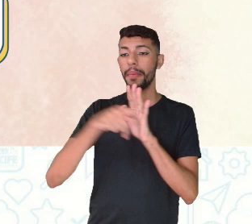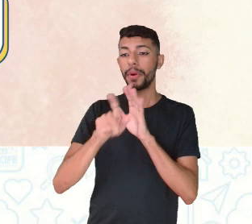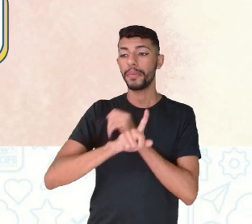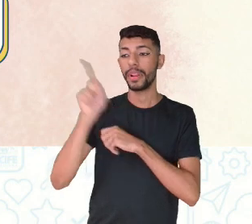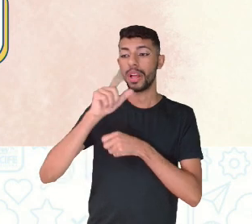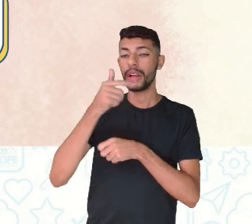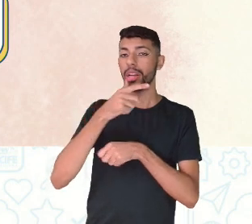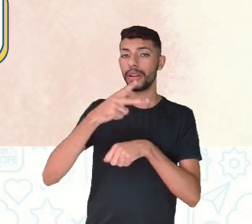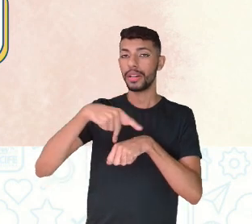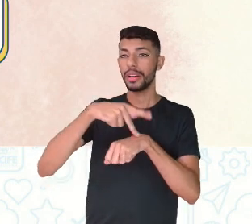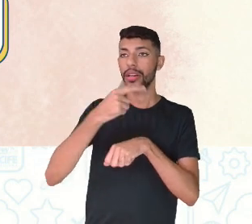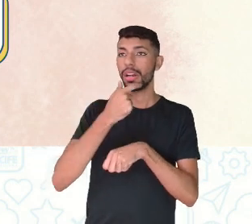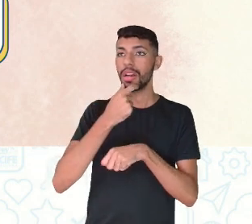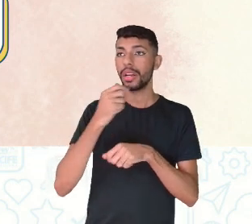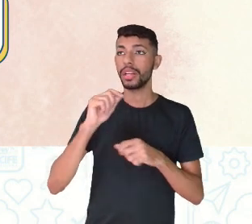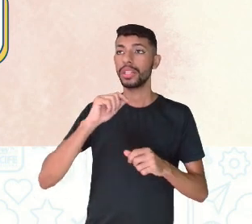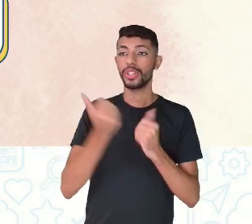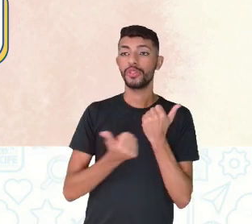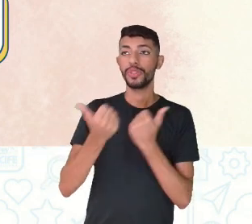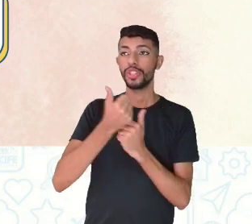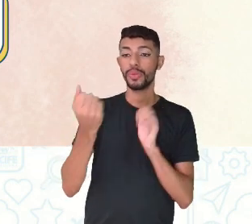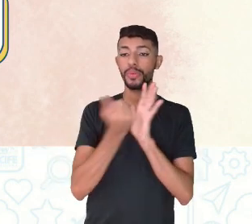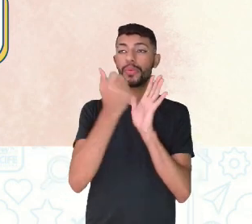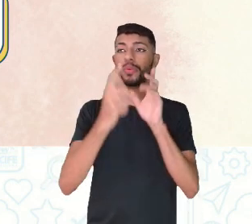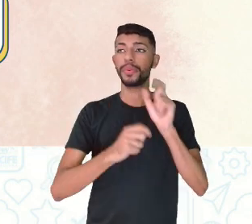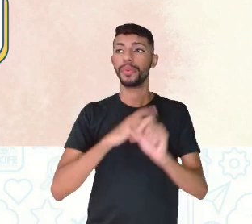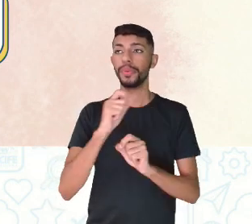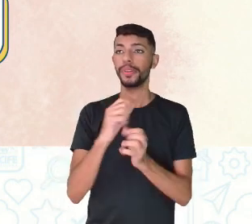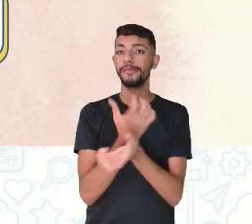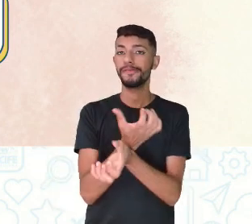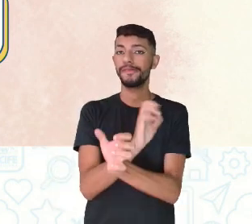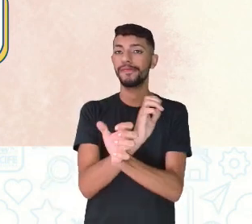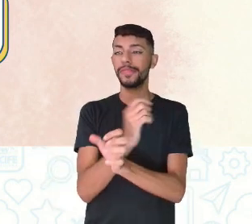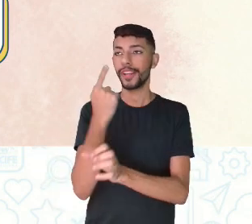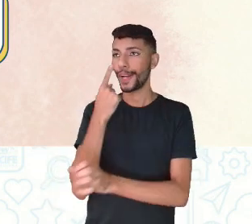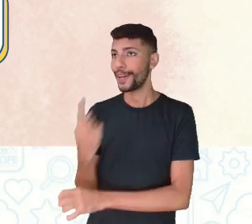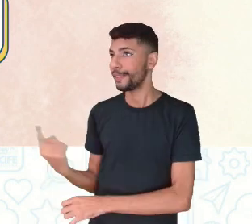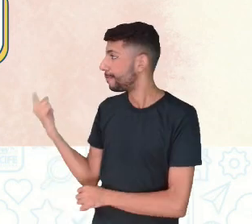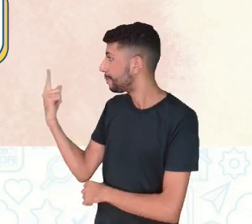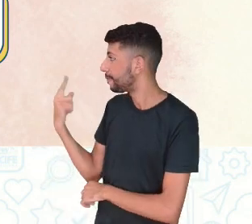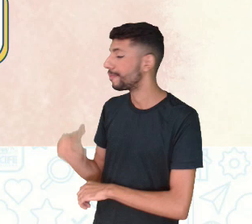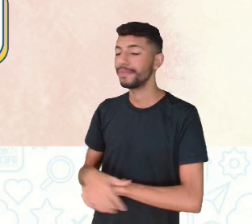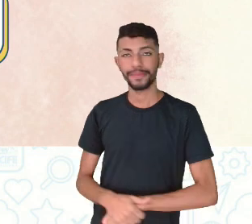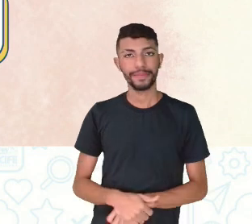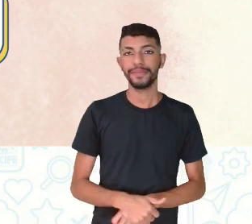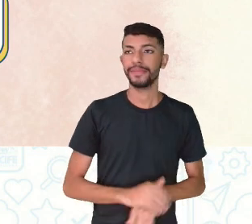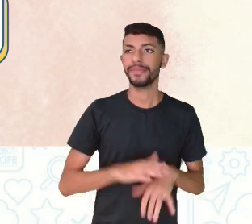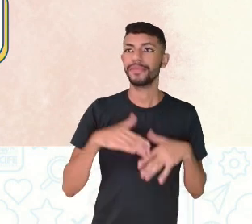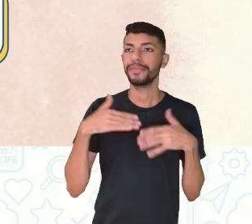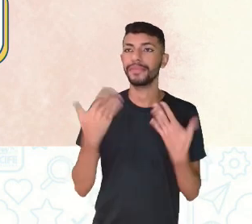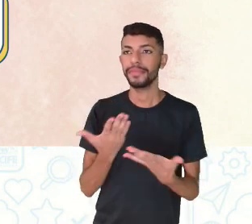Inglaterra, pelo símbolo de uma caveira. Olha aí ao lado, esse símbolo da caveira. E aí esse símbolo aí